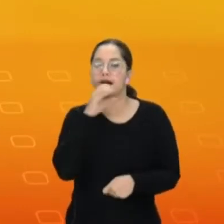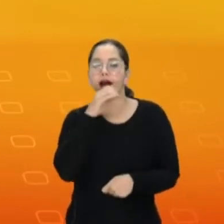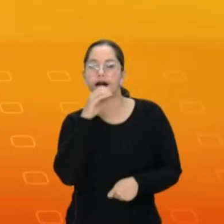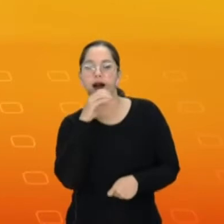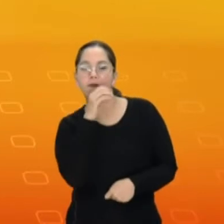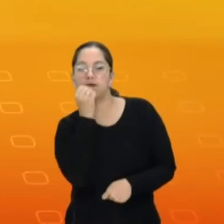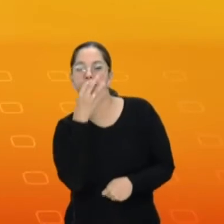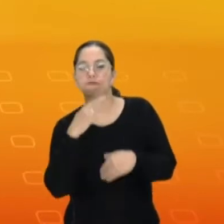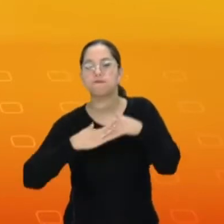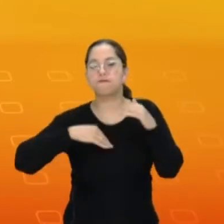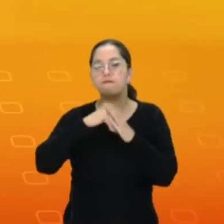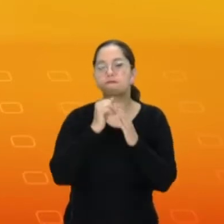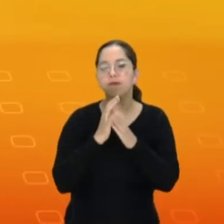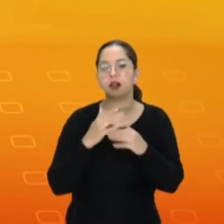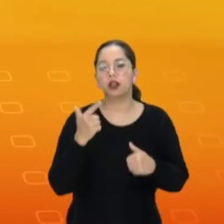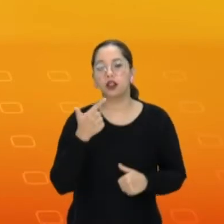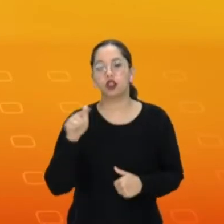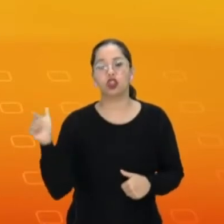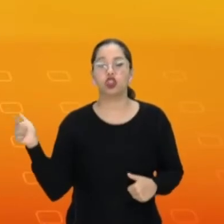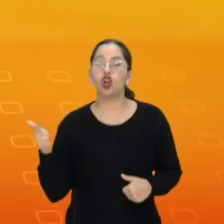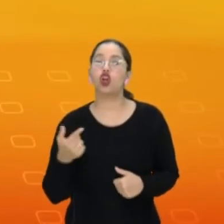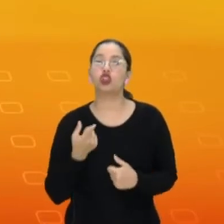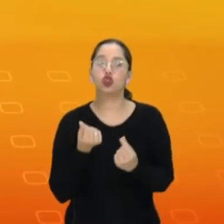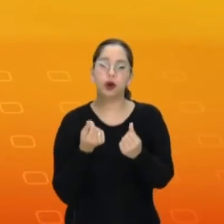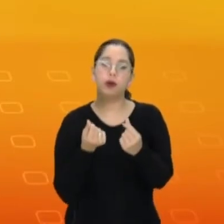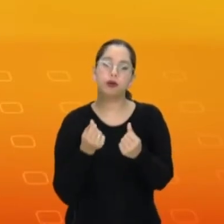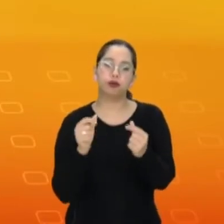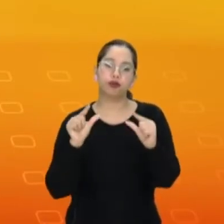possíveis utilizações na